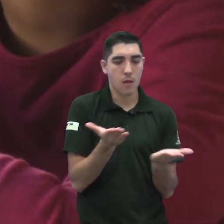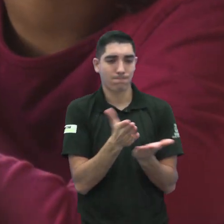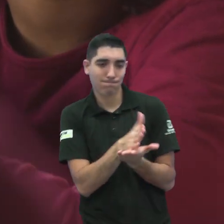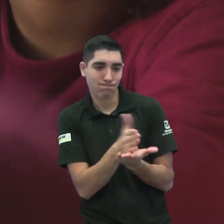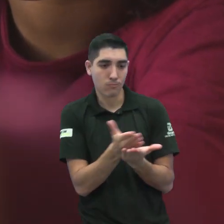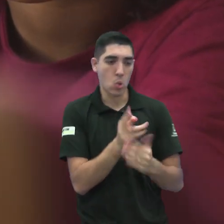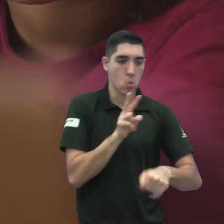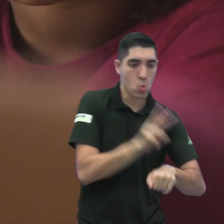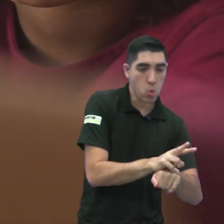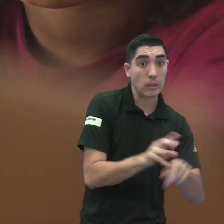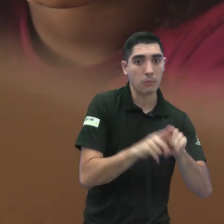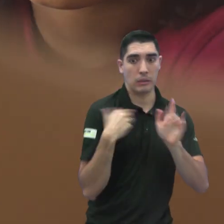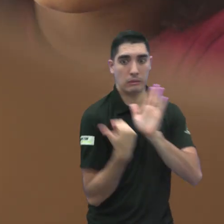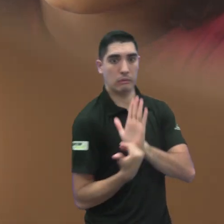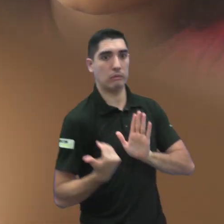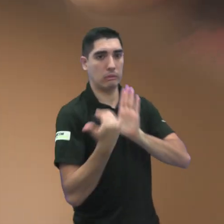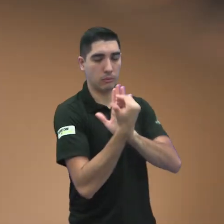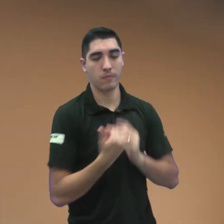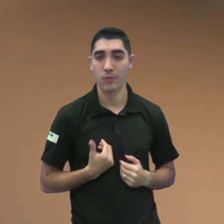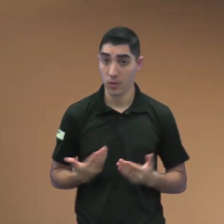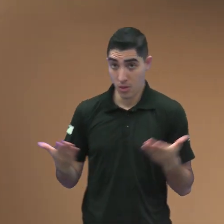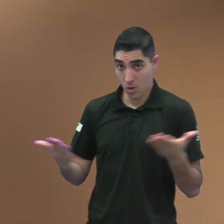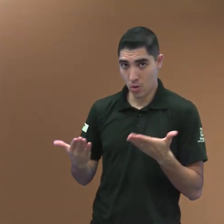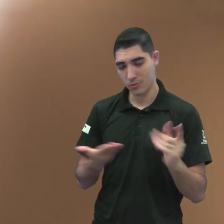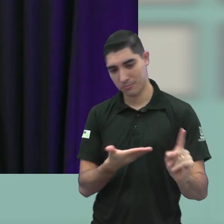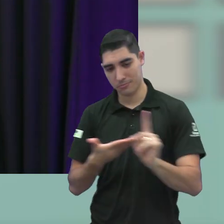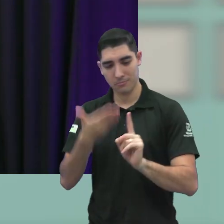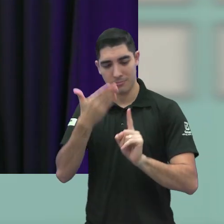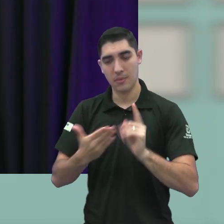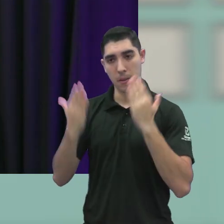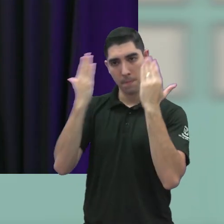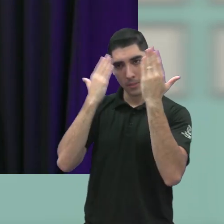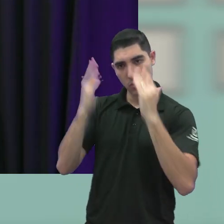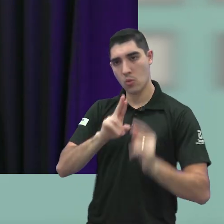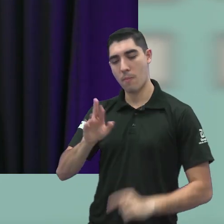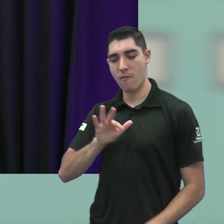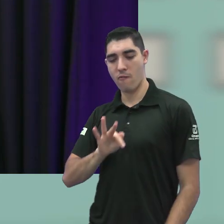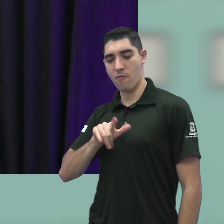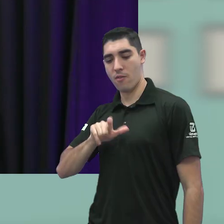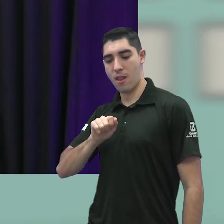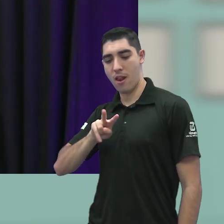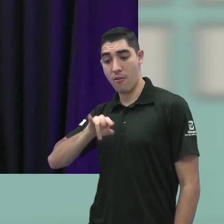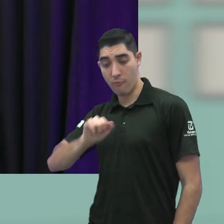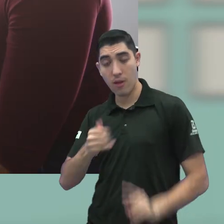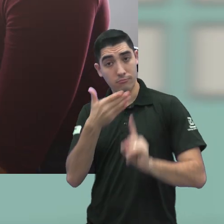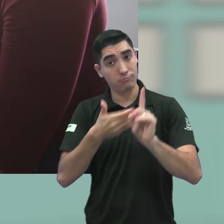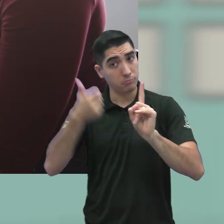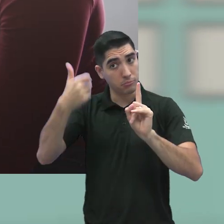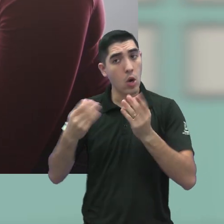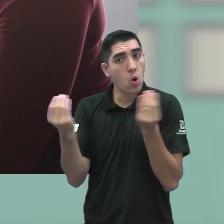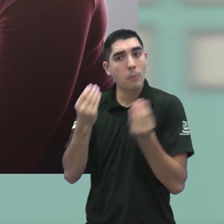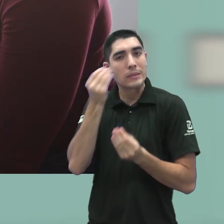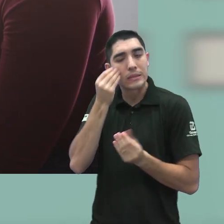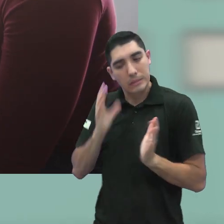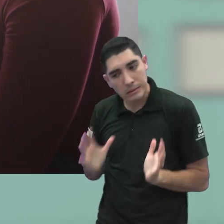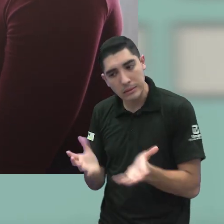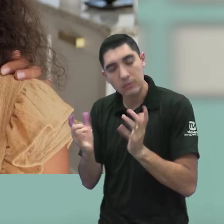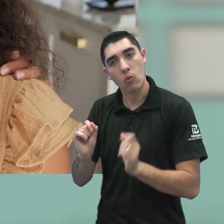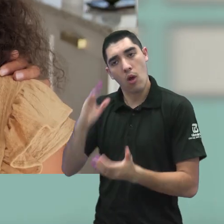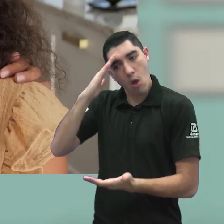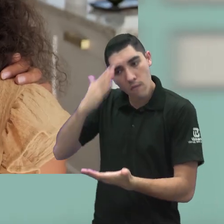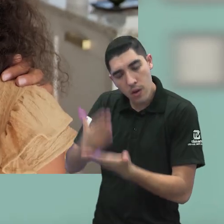entre o cuidado e o excesso. A gente recebe hoje a psicóloga Flávia Viana para um papo sobre como construir